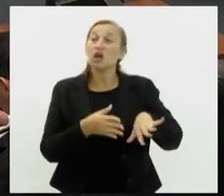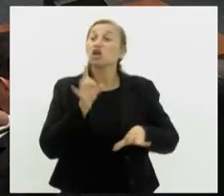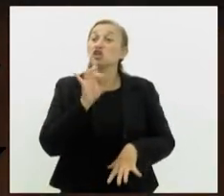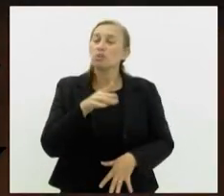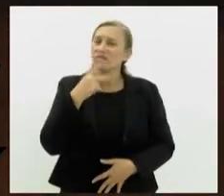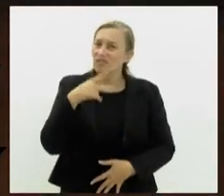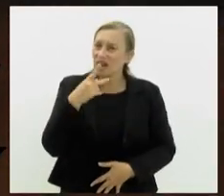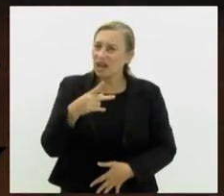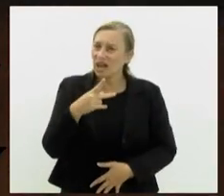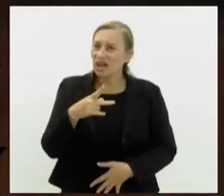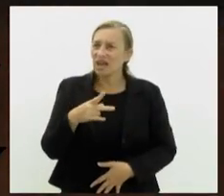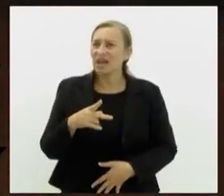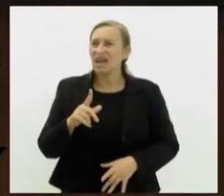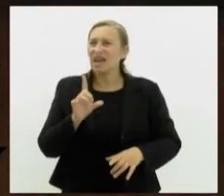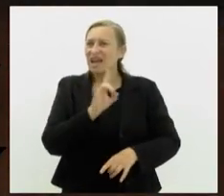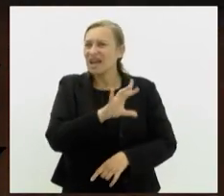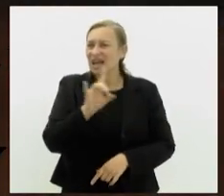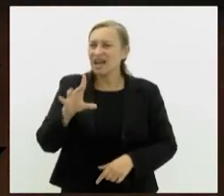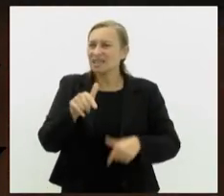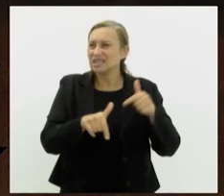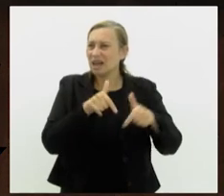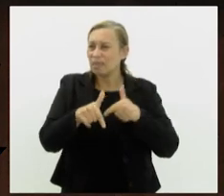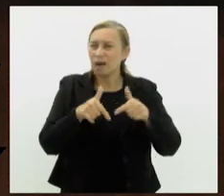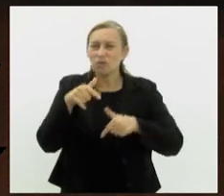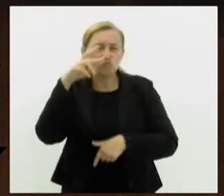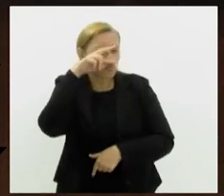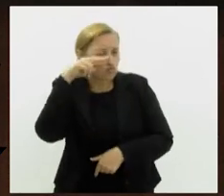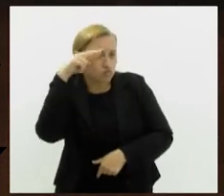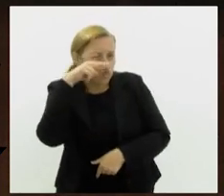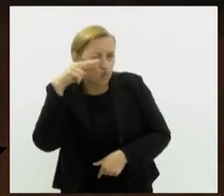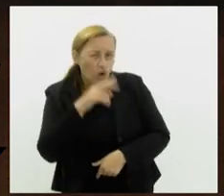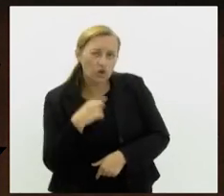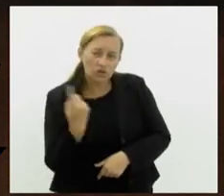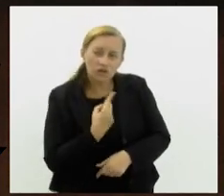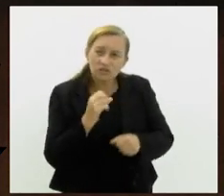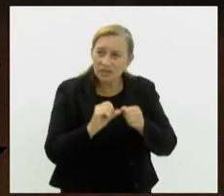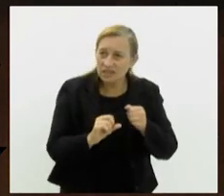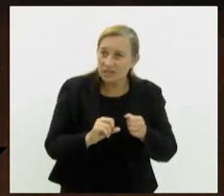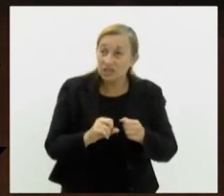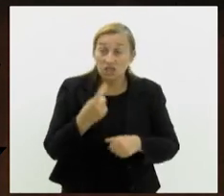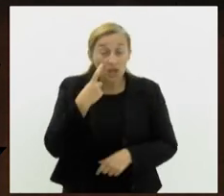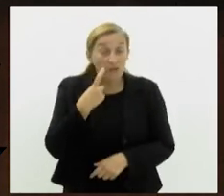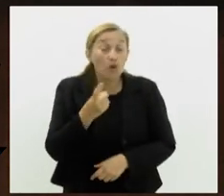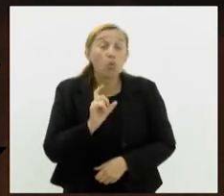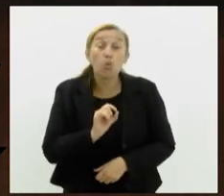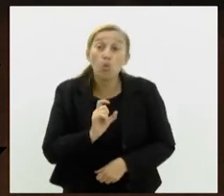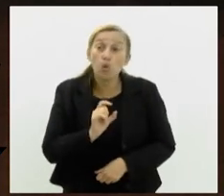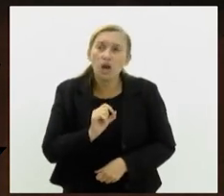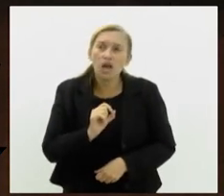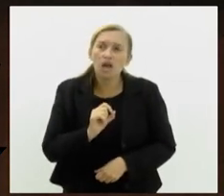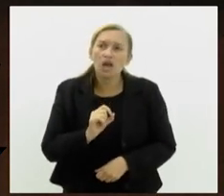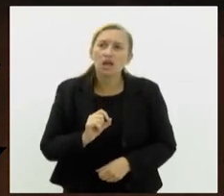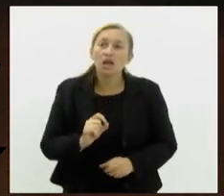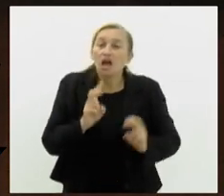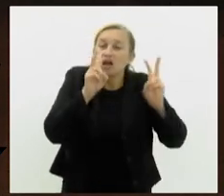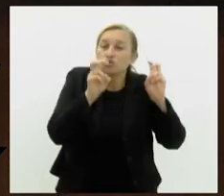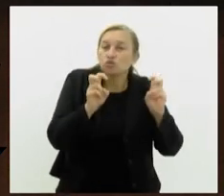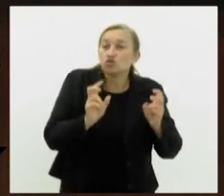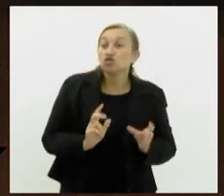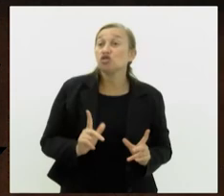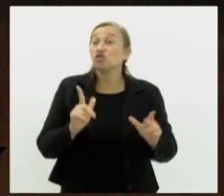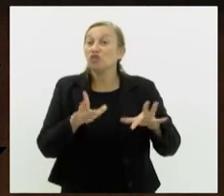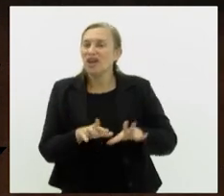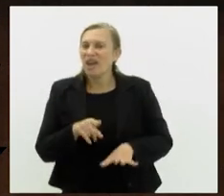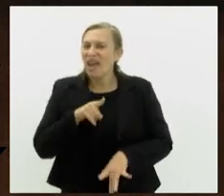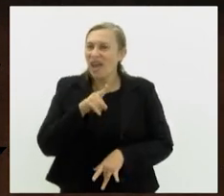que cada operação dessa, cada fiscalização que nós fazemos, a gente se depara com situações diferentes.